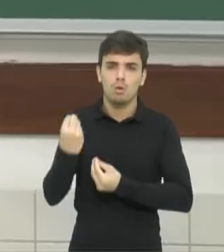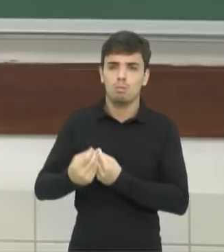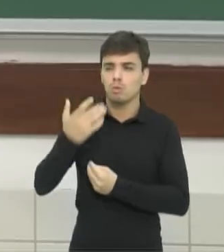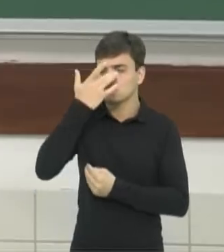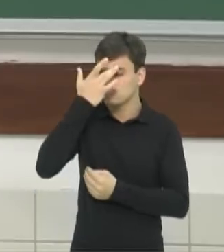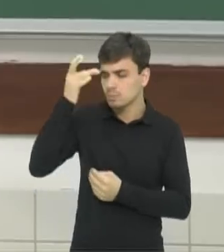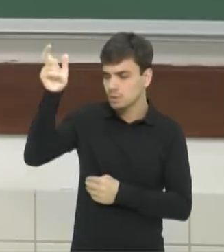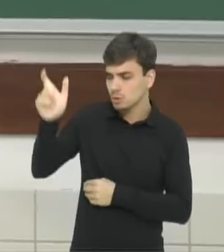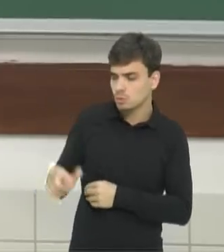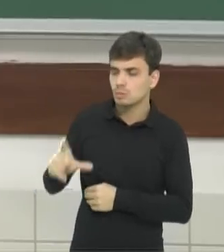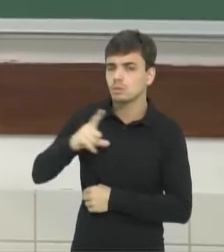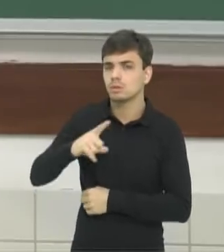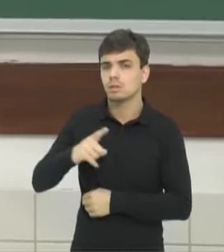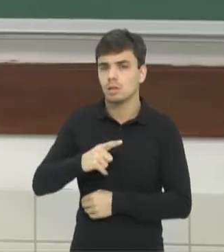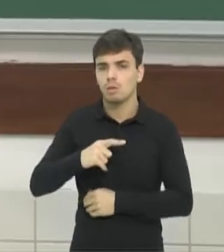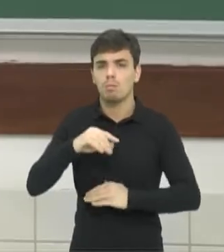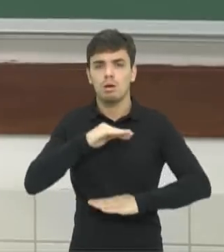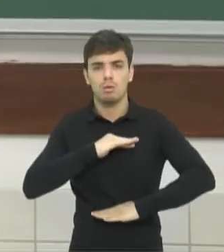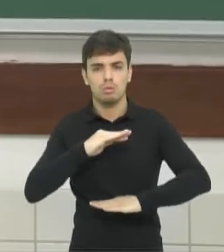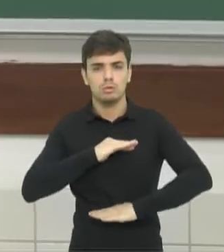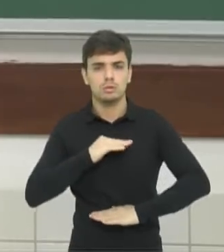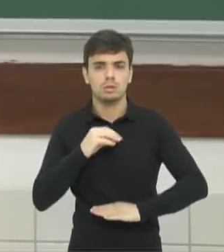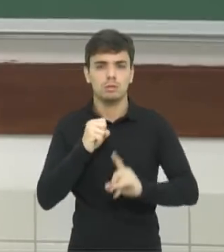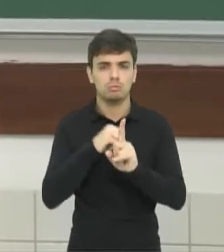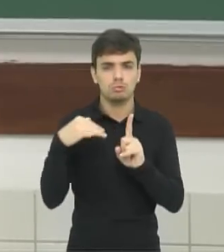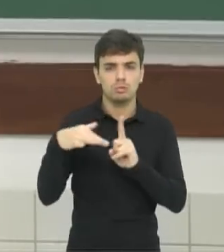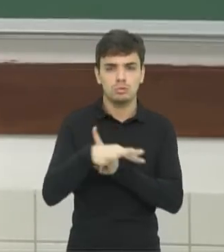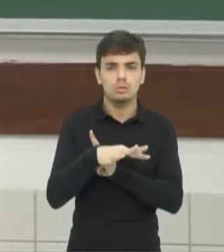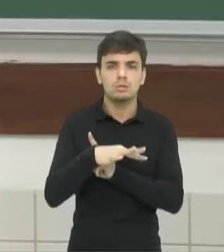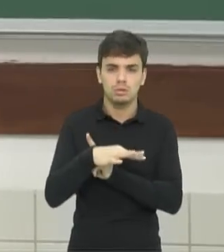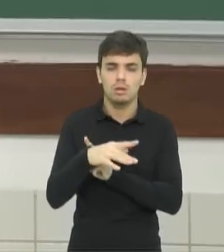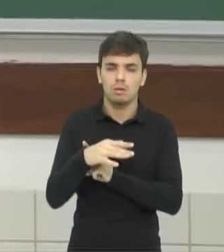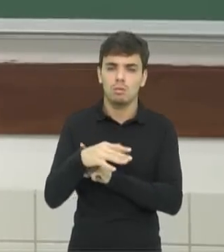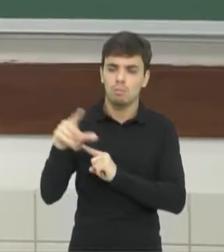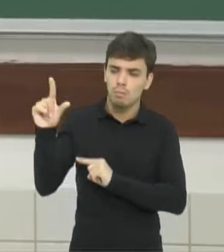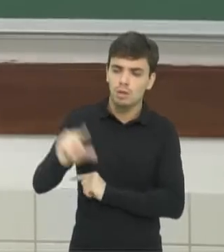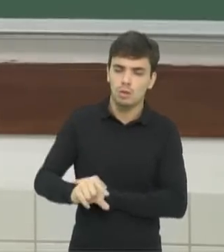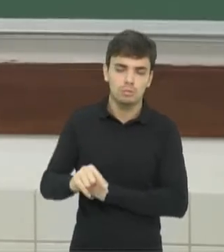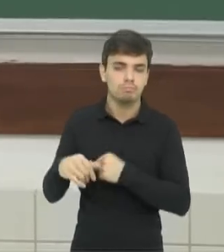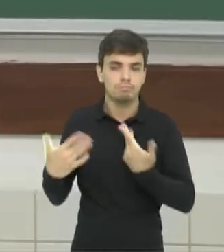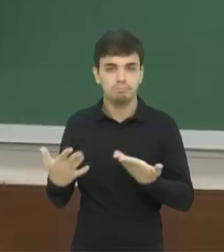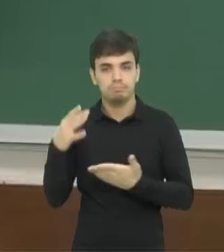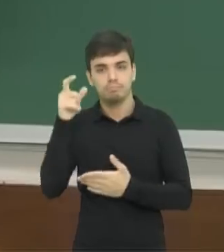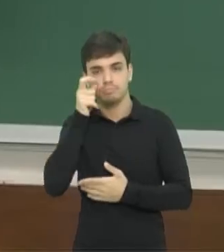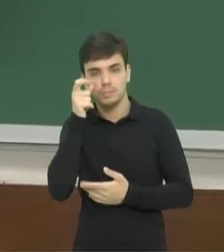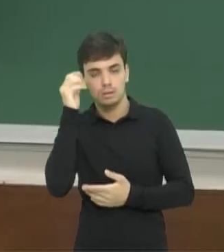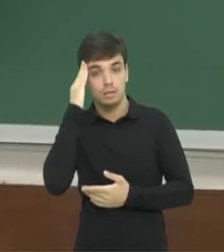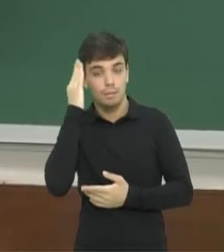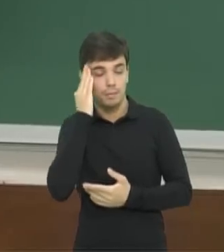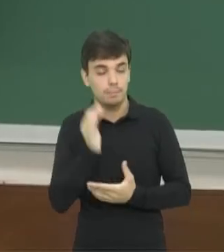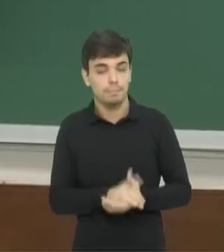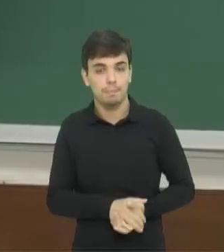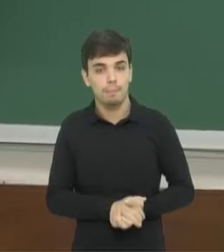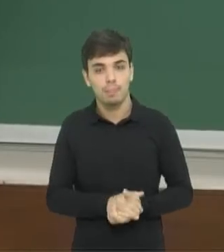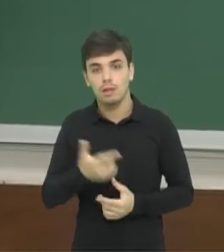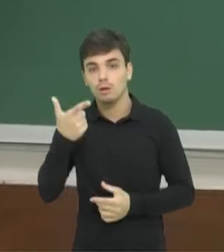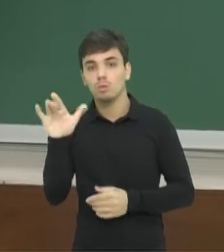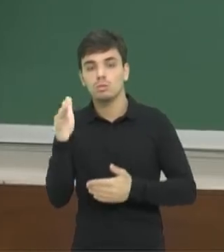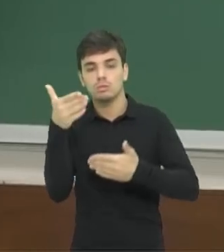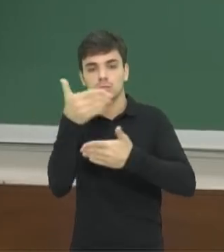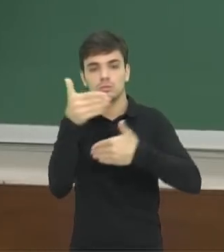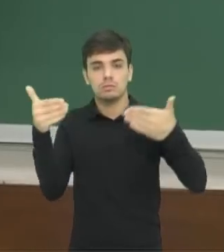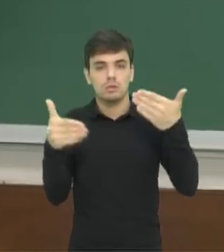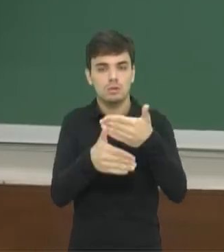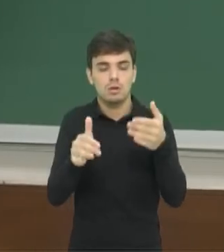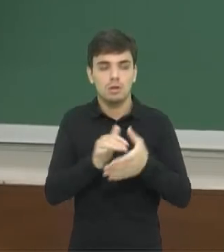pessoas que tinham realmente uma condição social menor e assim por diante. Então, é interessante saber também. Vamos ver o próximo slide.